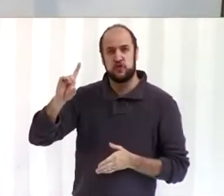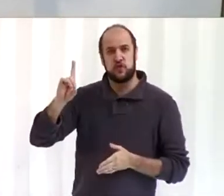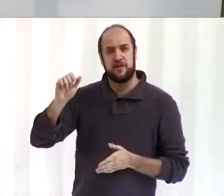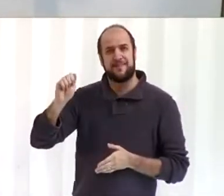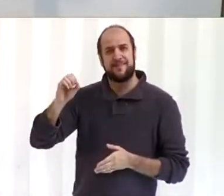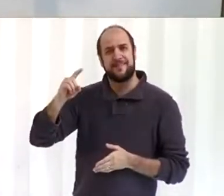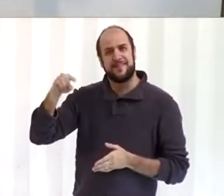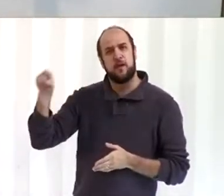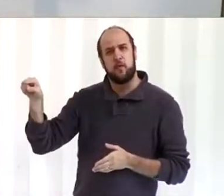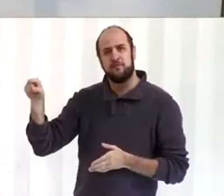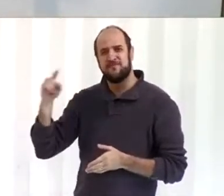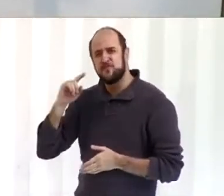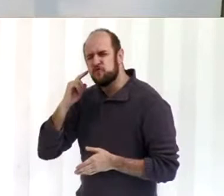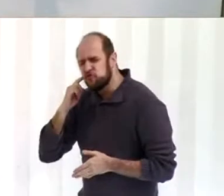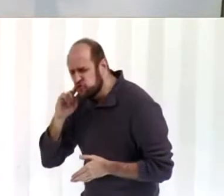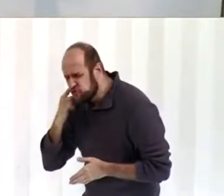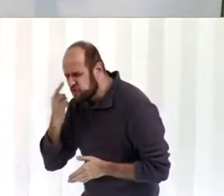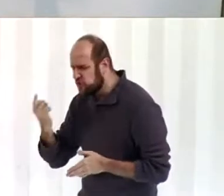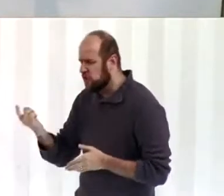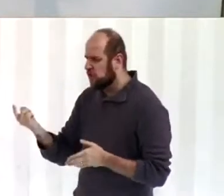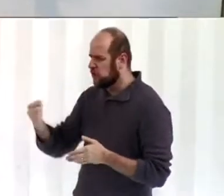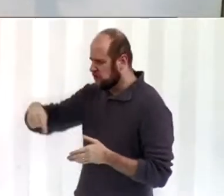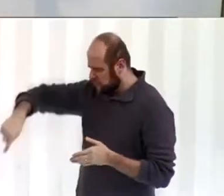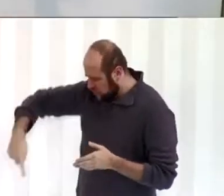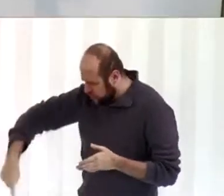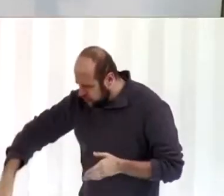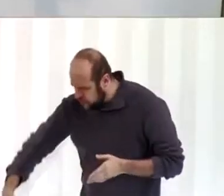escuro, profundo.